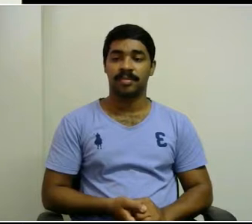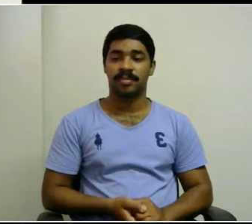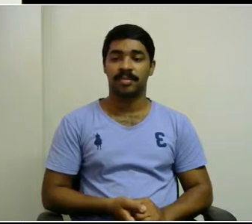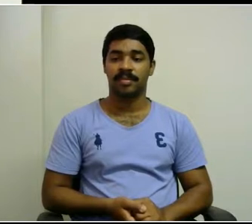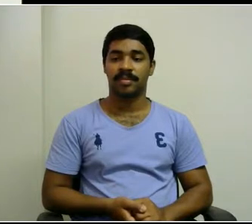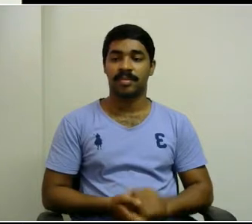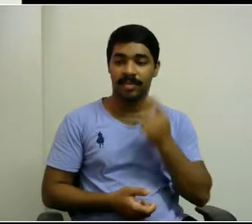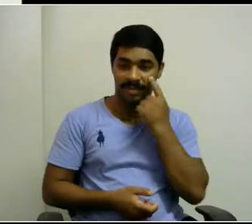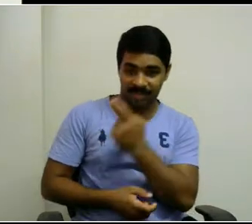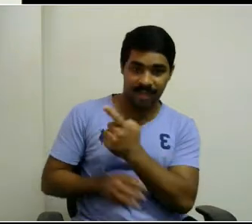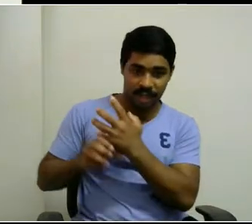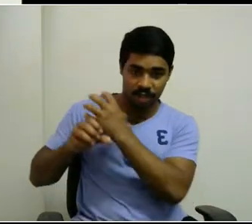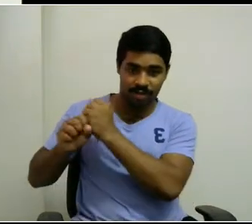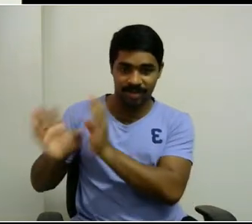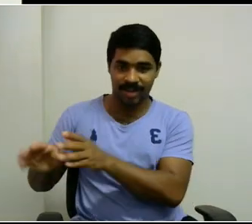Que é essa daqui, ó.